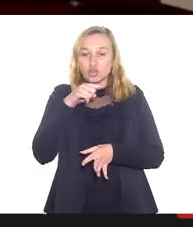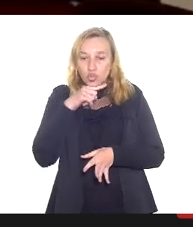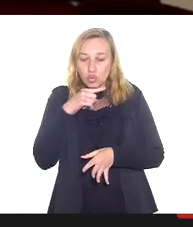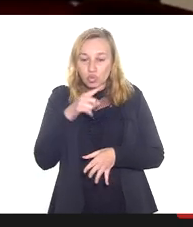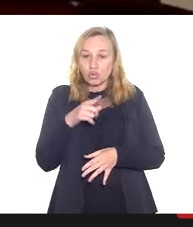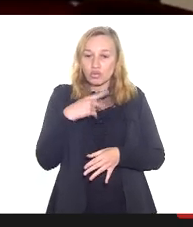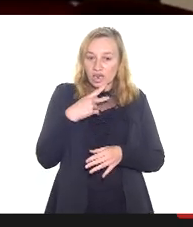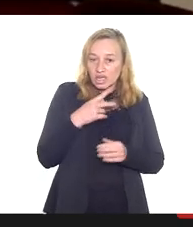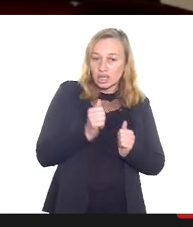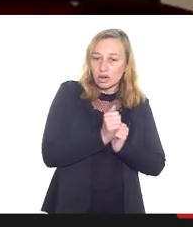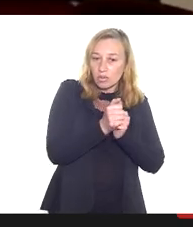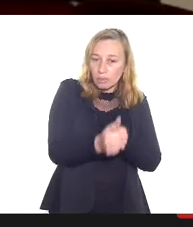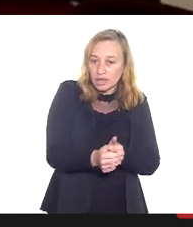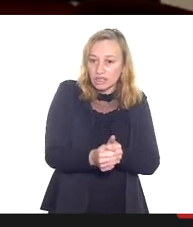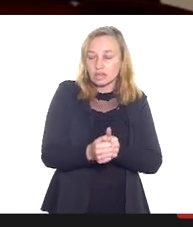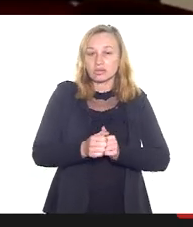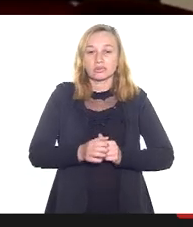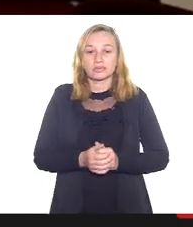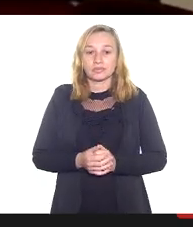acompanhando a audiência.